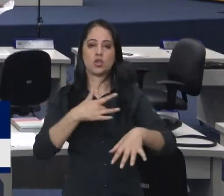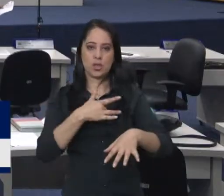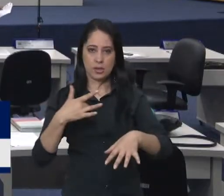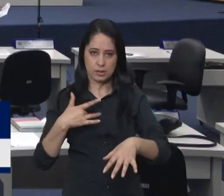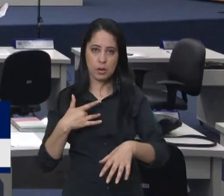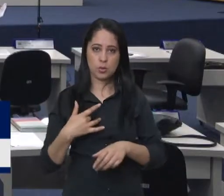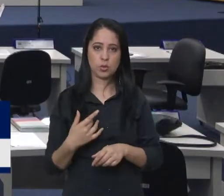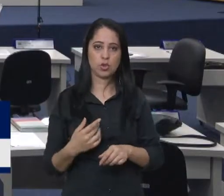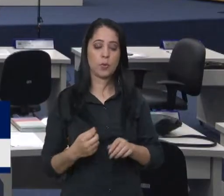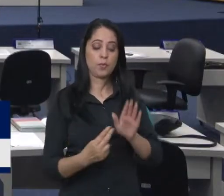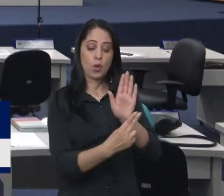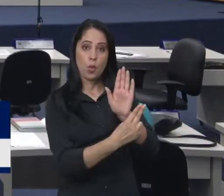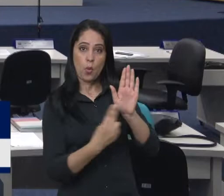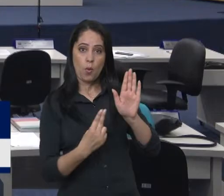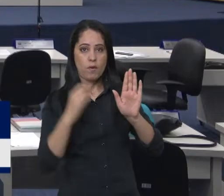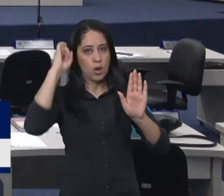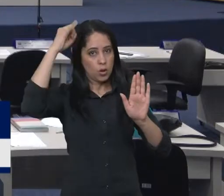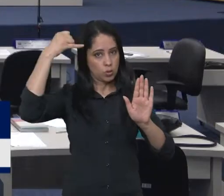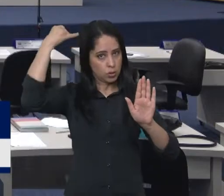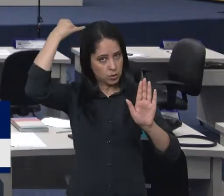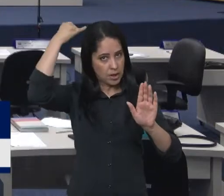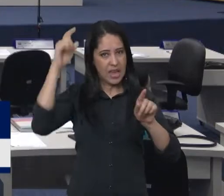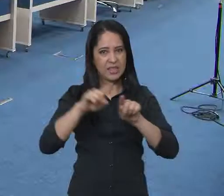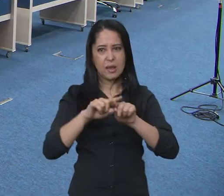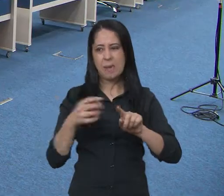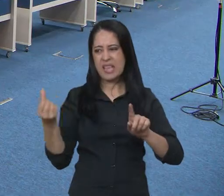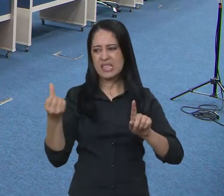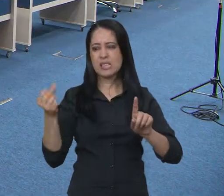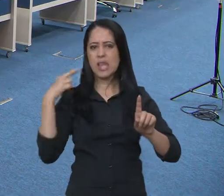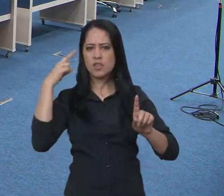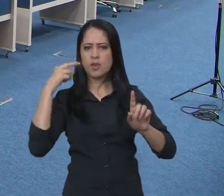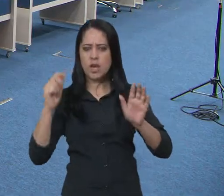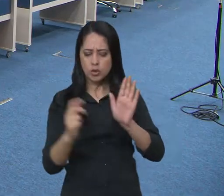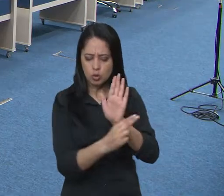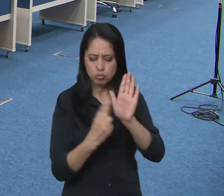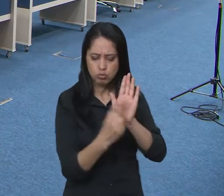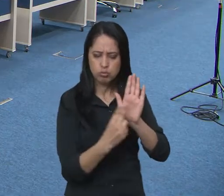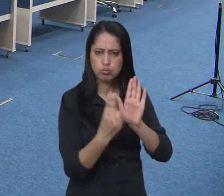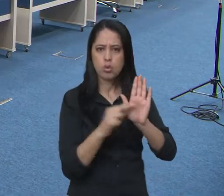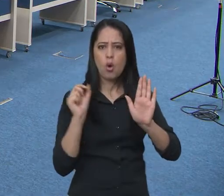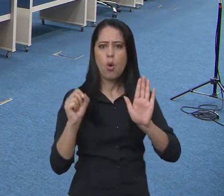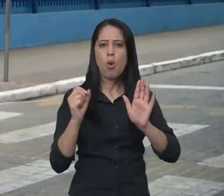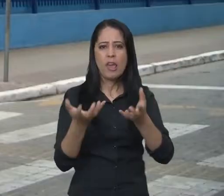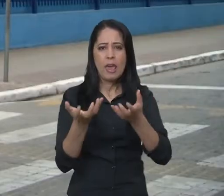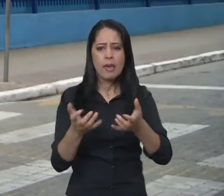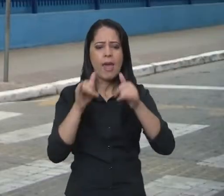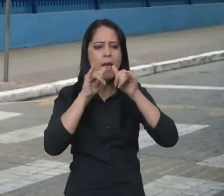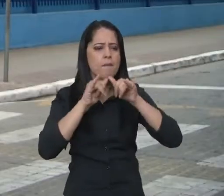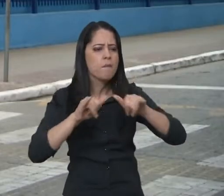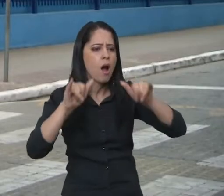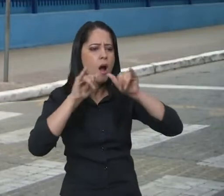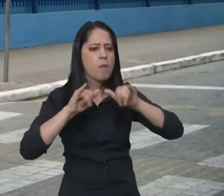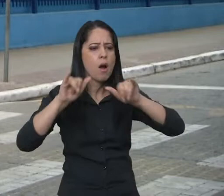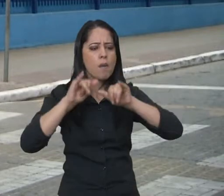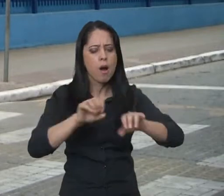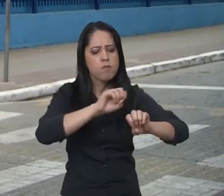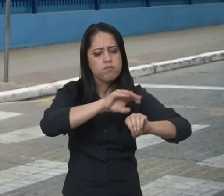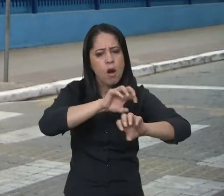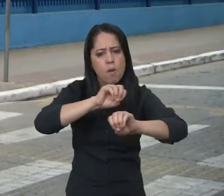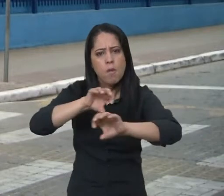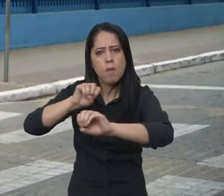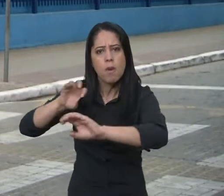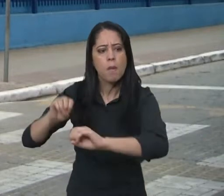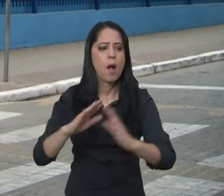projeto, apresentado pelo vereador Dr. José Cláudio e assinado por mais 6 parlamentares, prevê a realização de